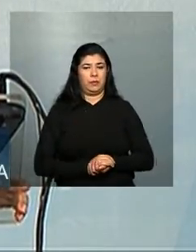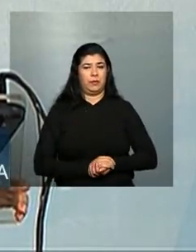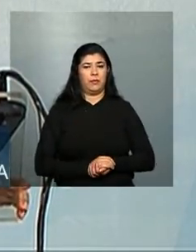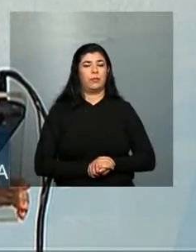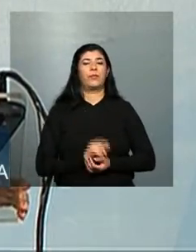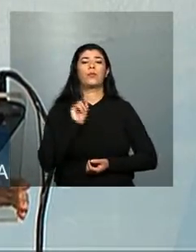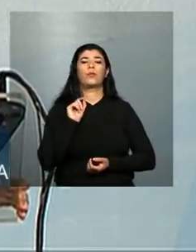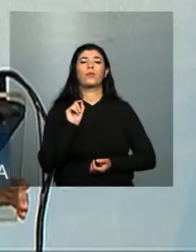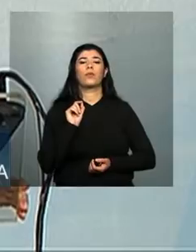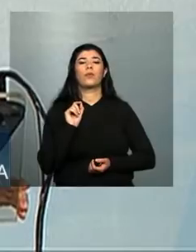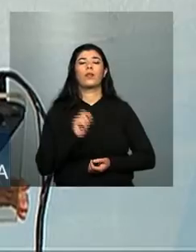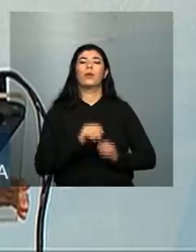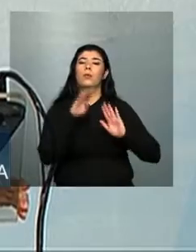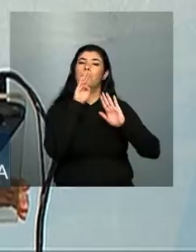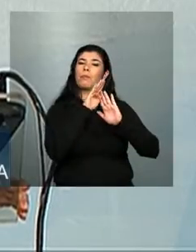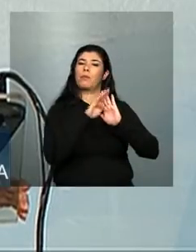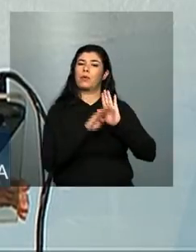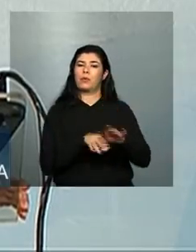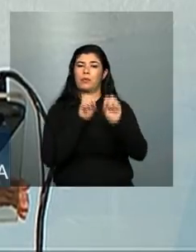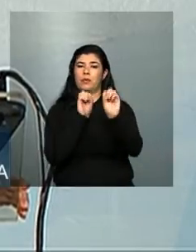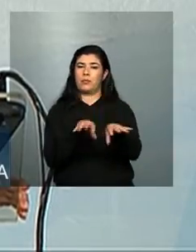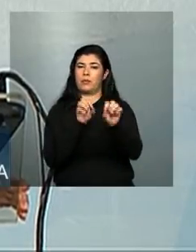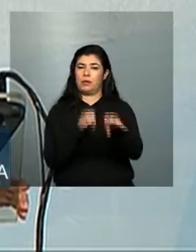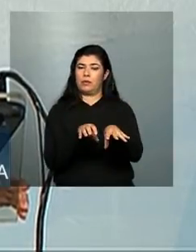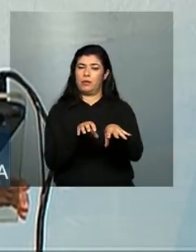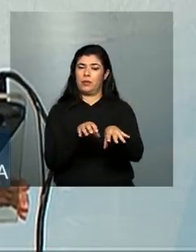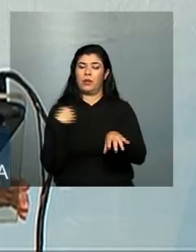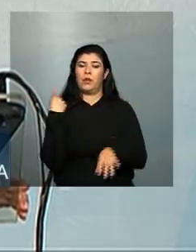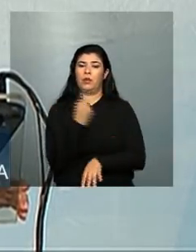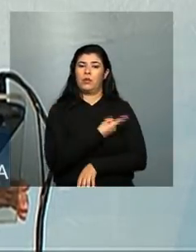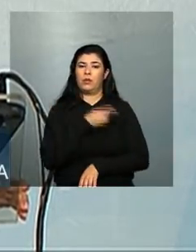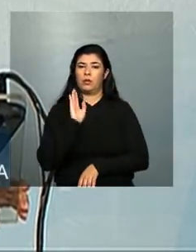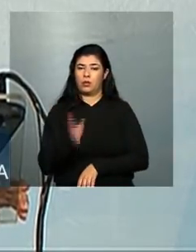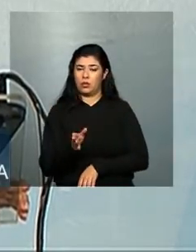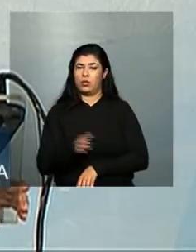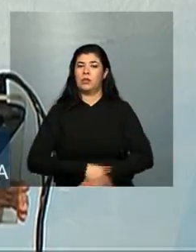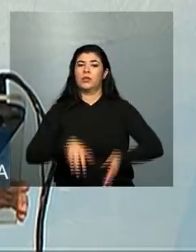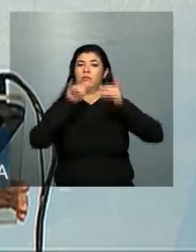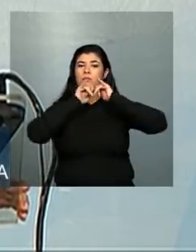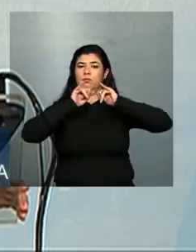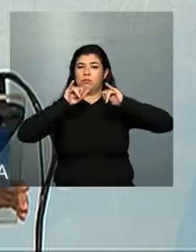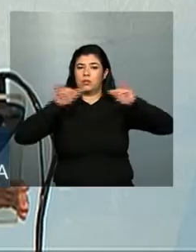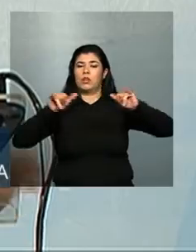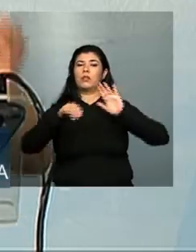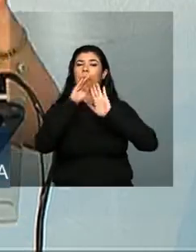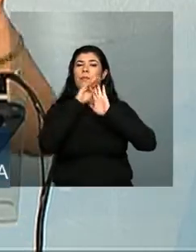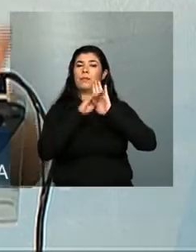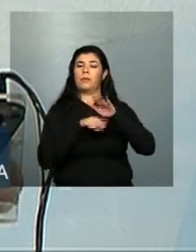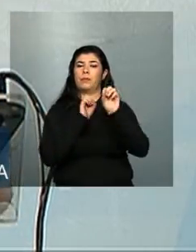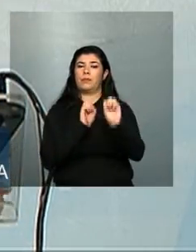é o programa de educação. Nós vamos lançar também um programa